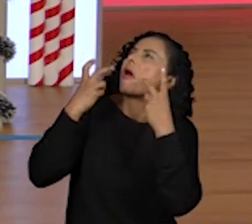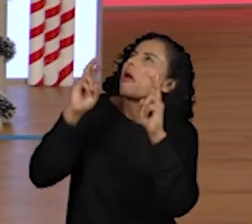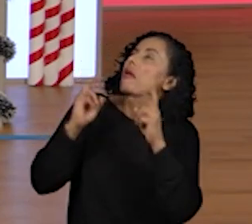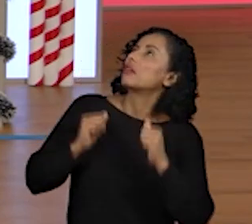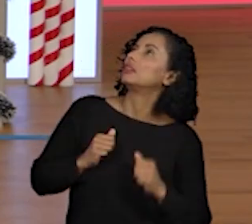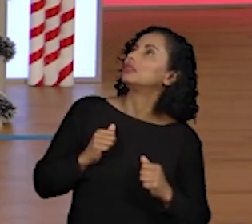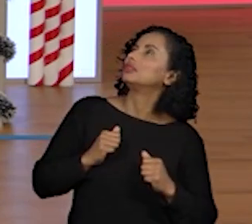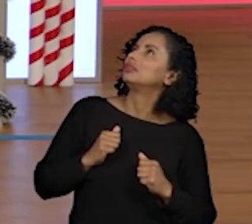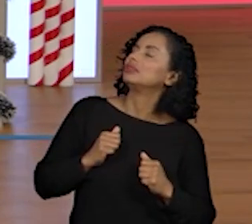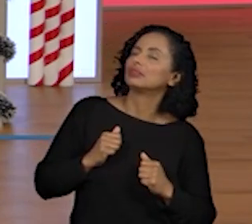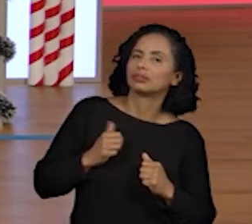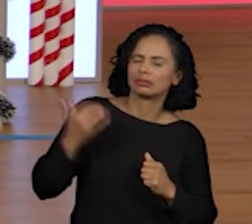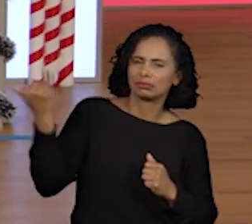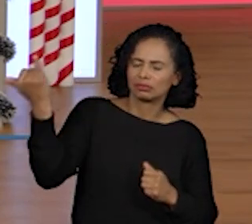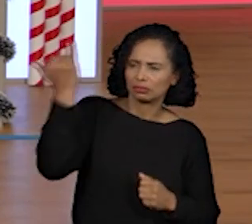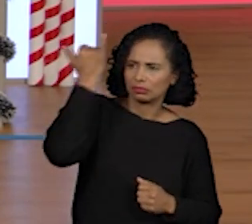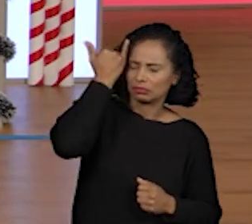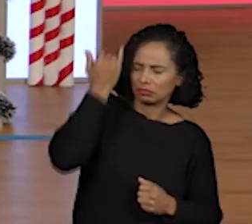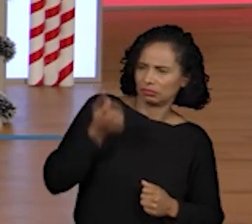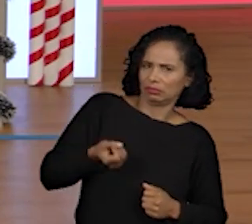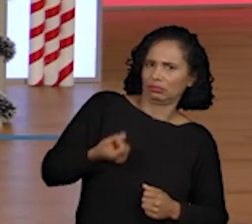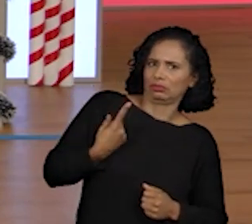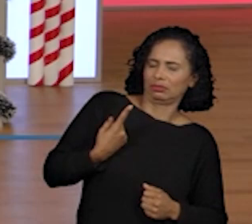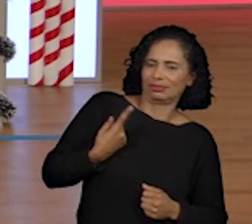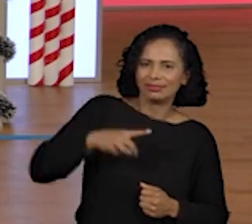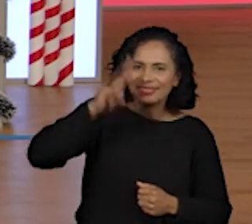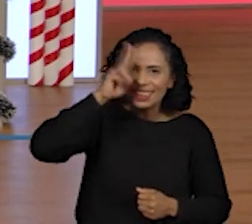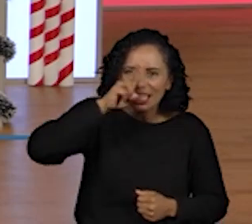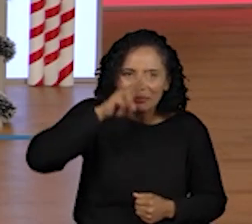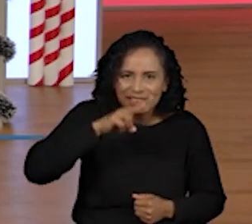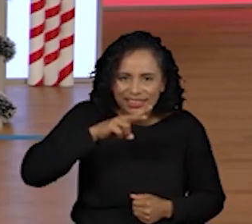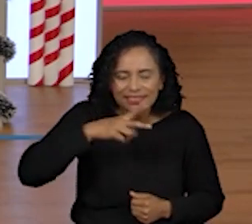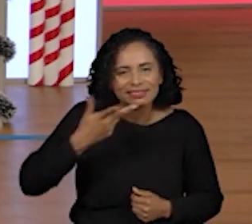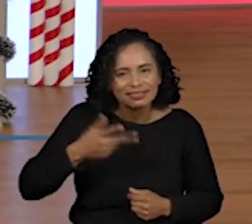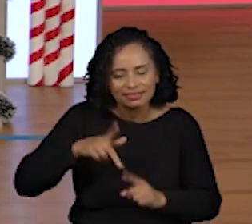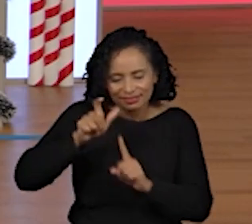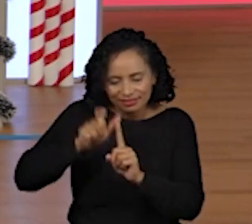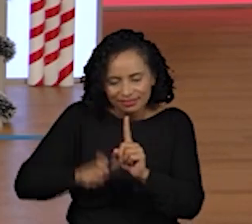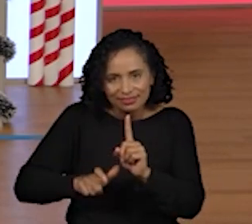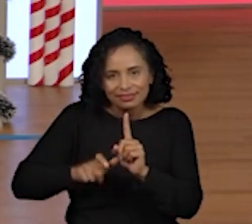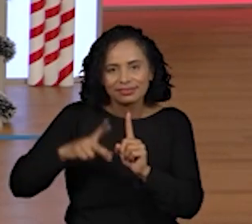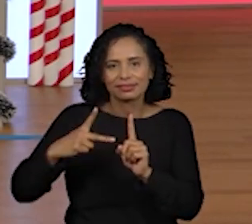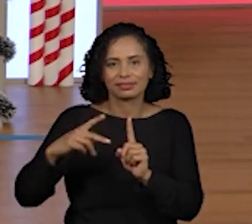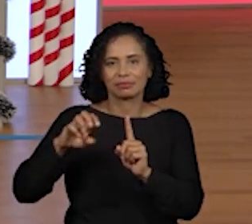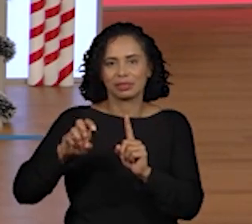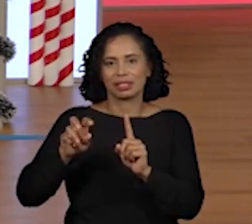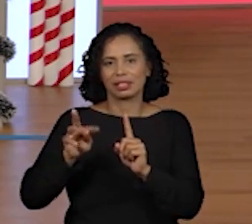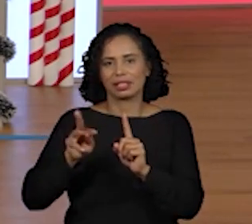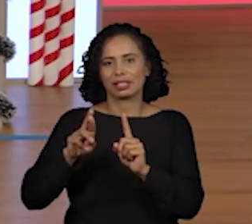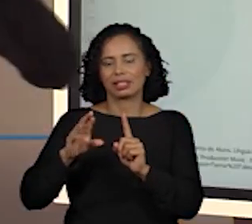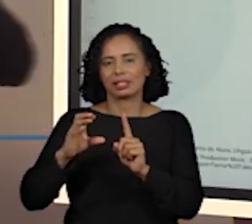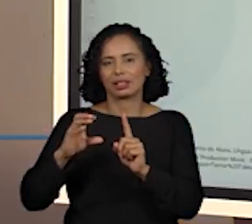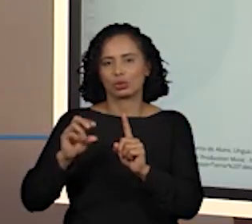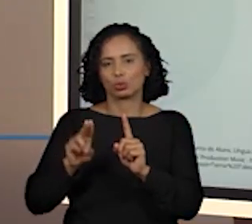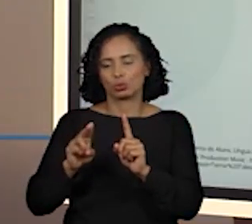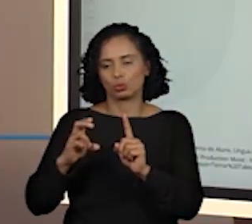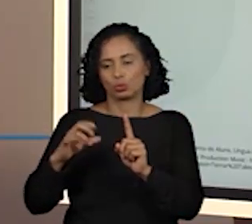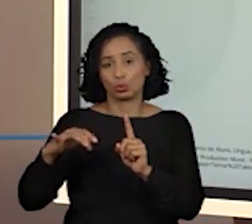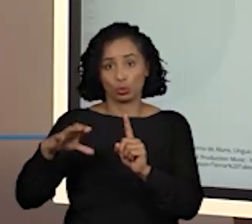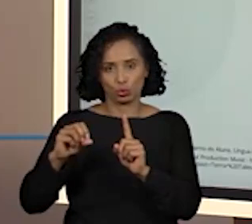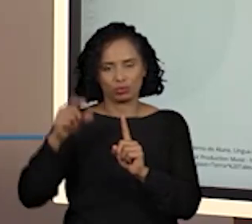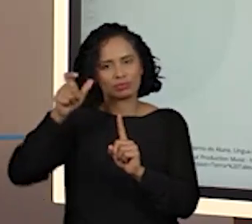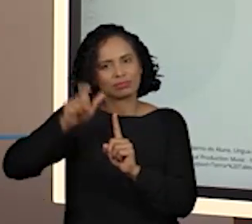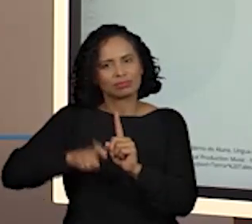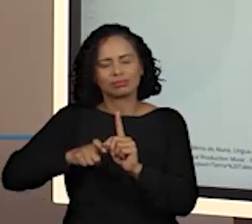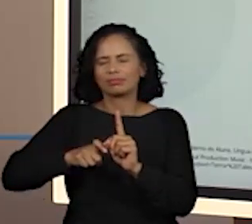Ouviu uma voz. Me acompanharam? Recordaram o texto até onde lemos ontem? Pois a partir